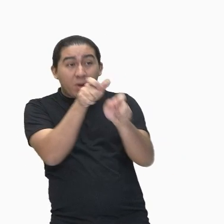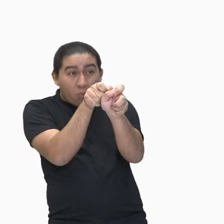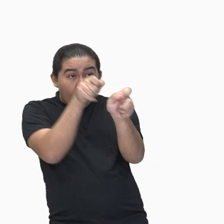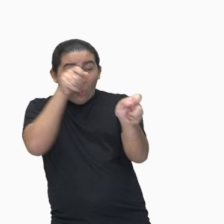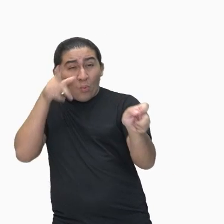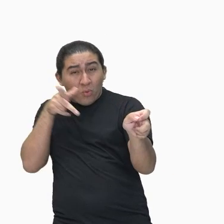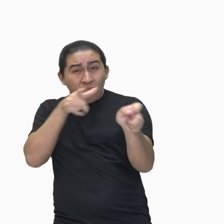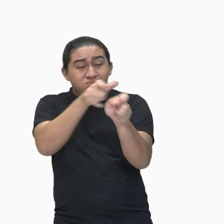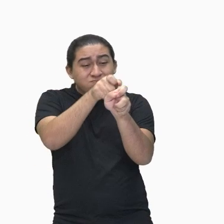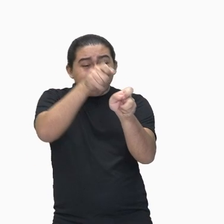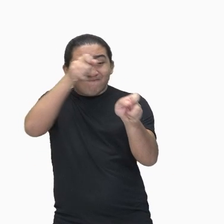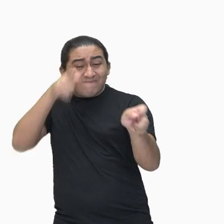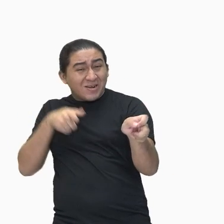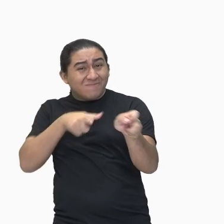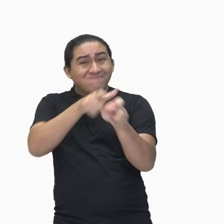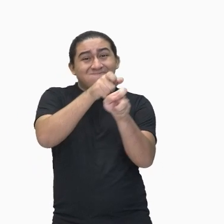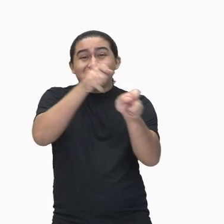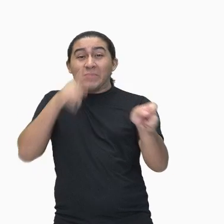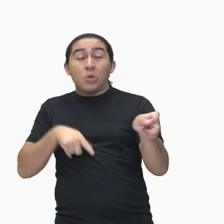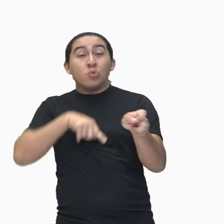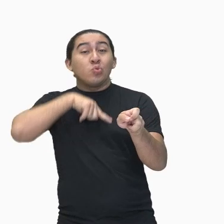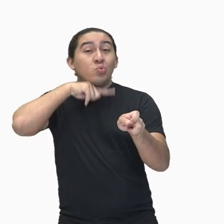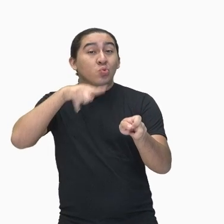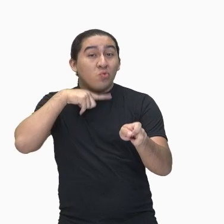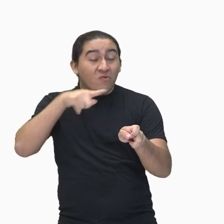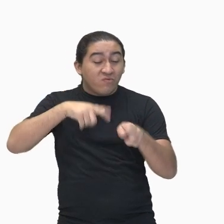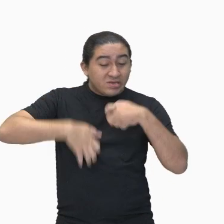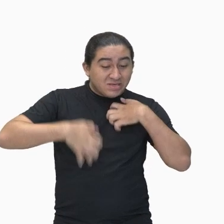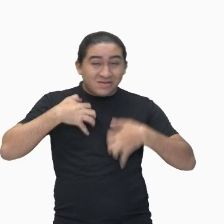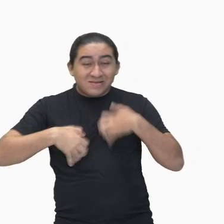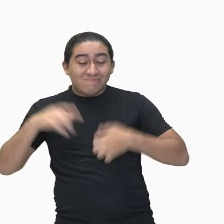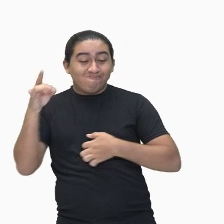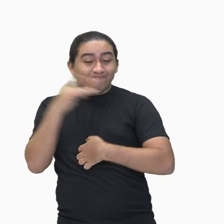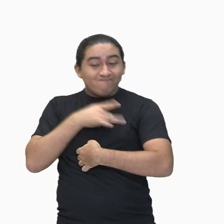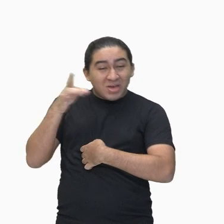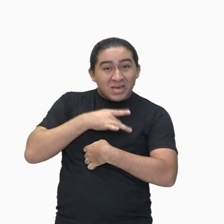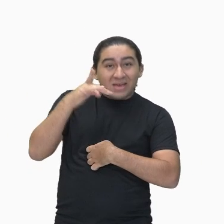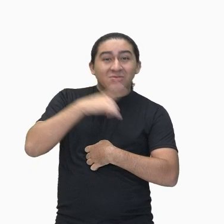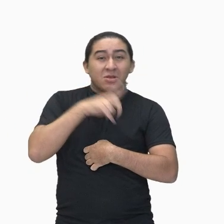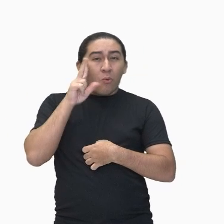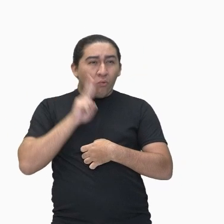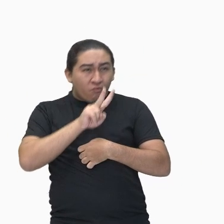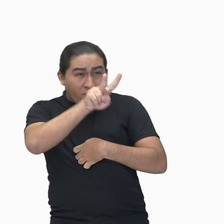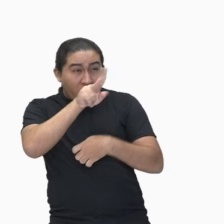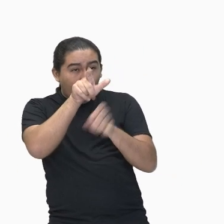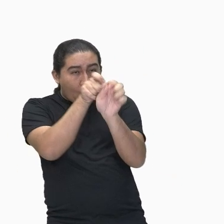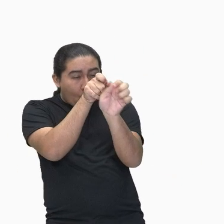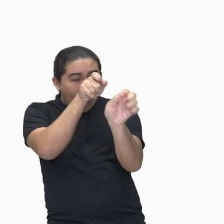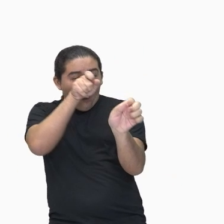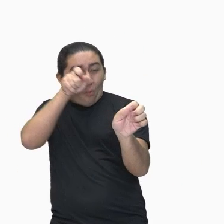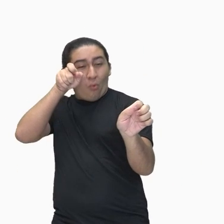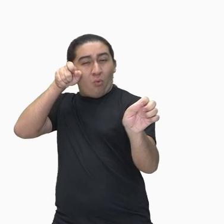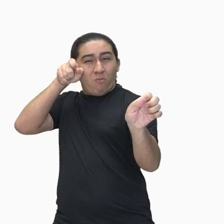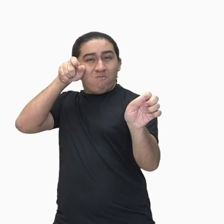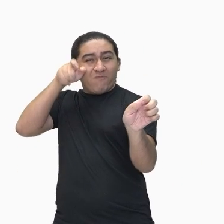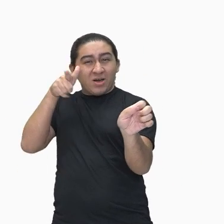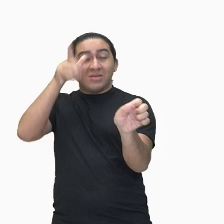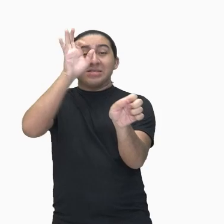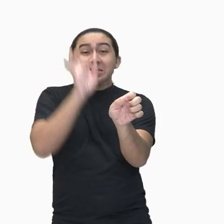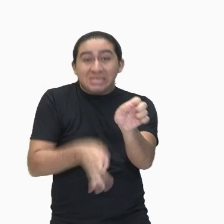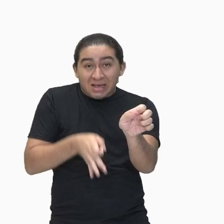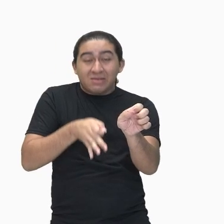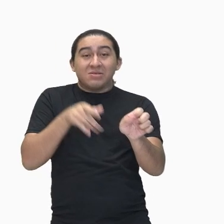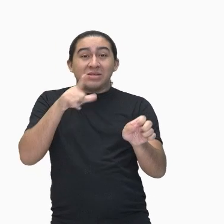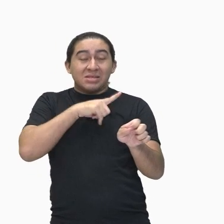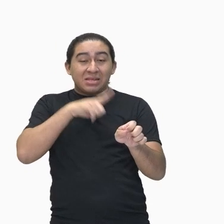e vacilou 3 vezes, entre a ira e o temor. Enfim sacode o arco e faz voar a aguda seta que toca o